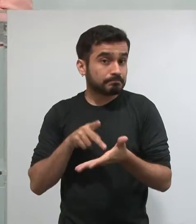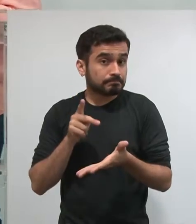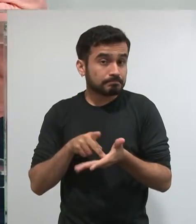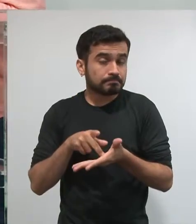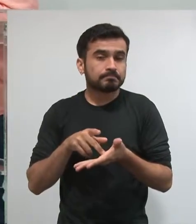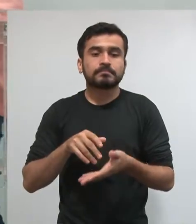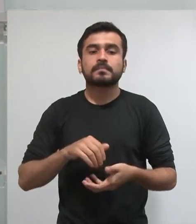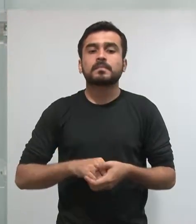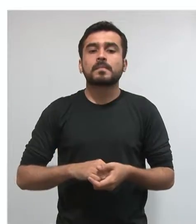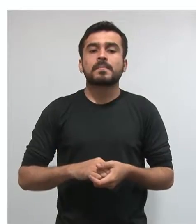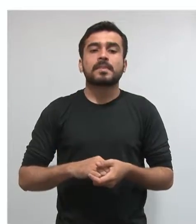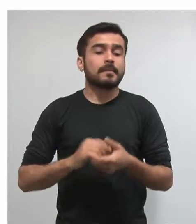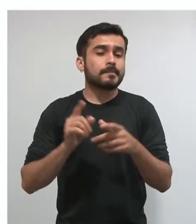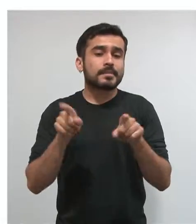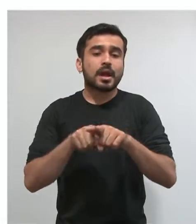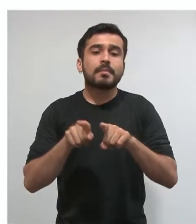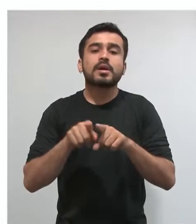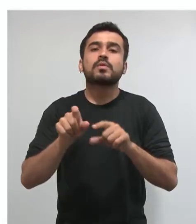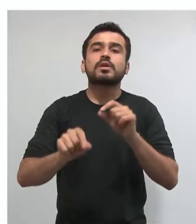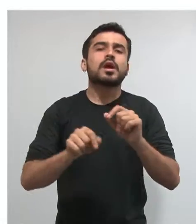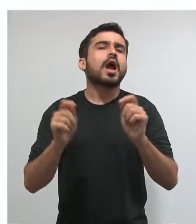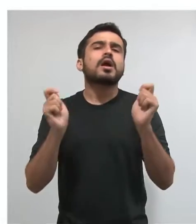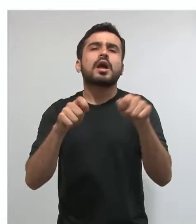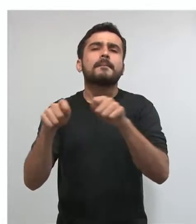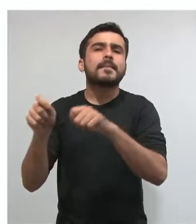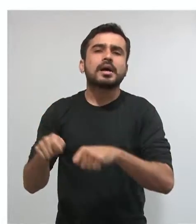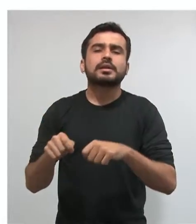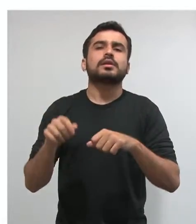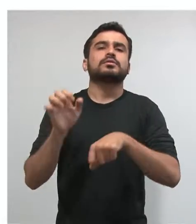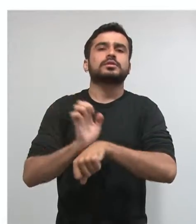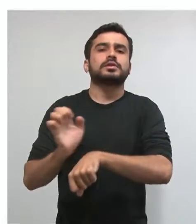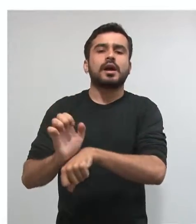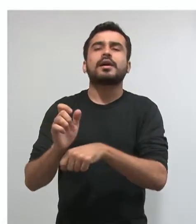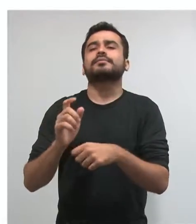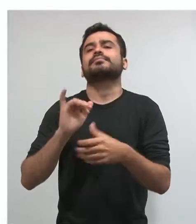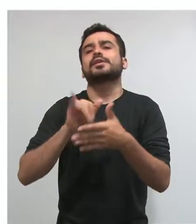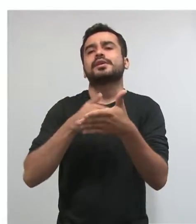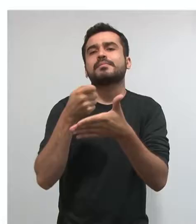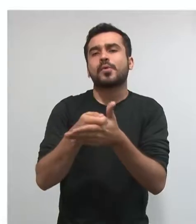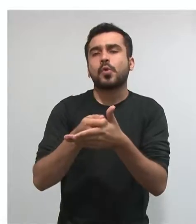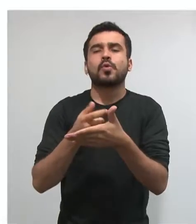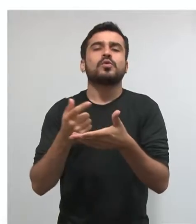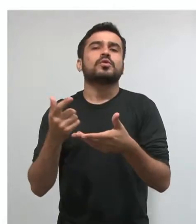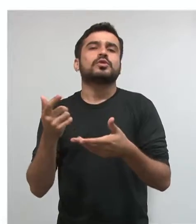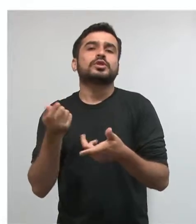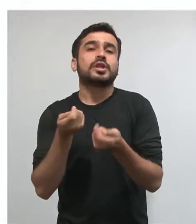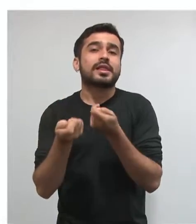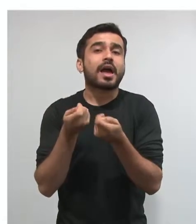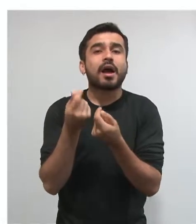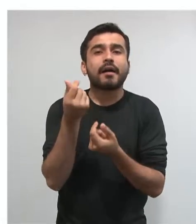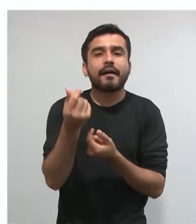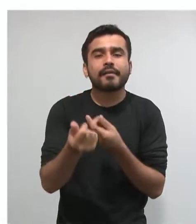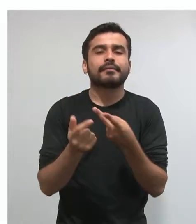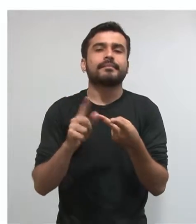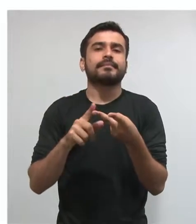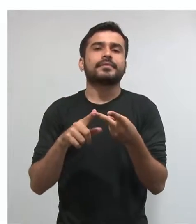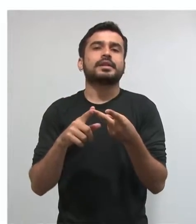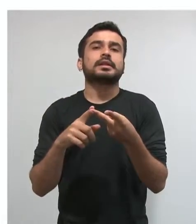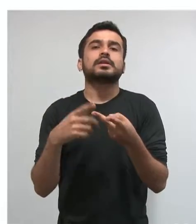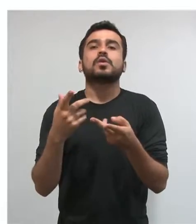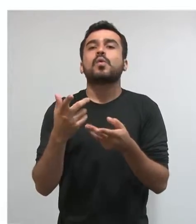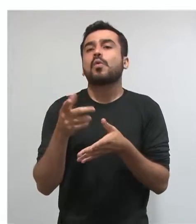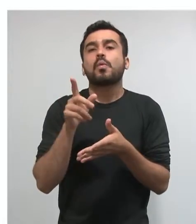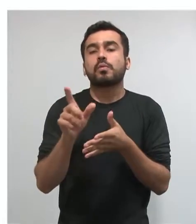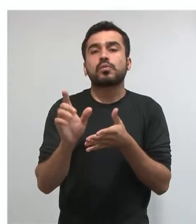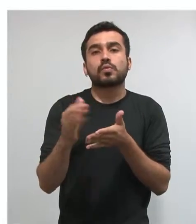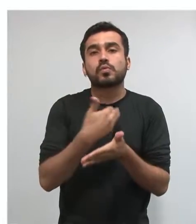ok? E as capacidades estatais, tributação, fundo social de propriedade, né, gestão da moeda, gerenciamento da dívida